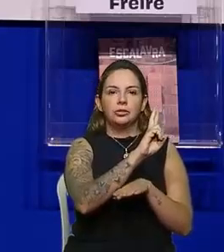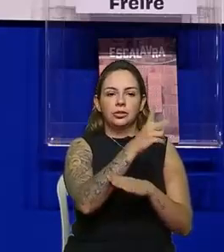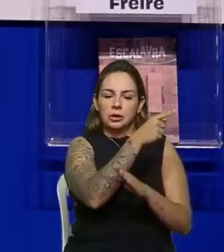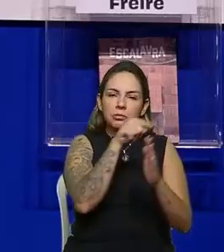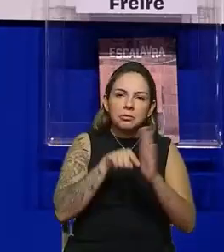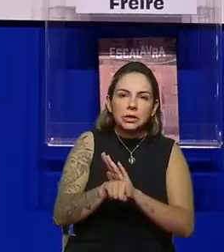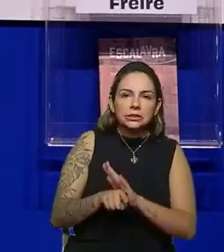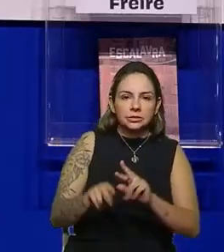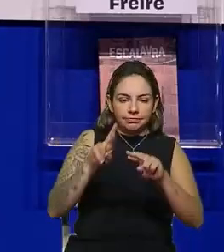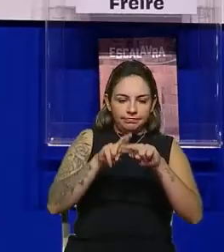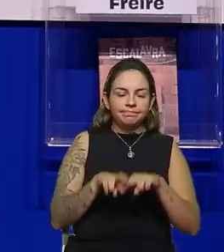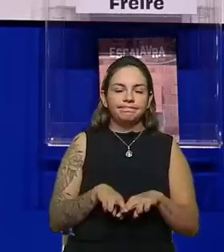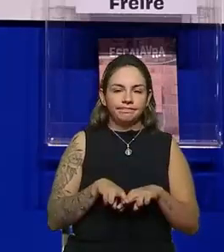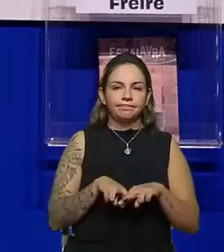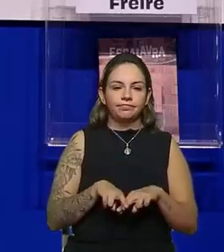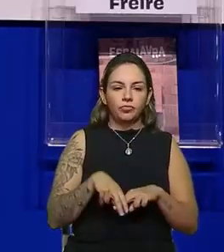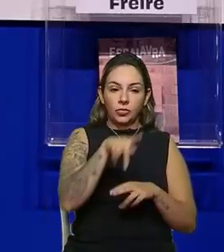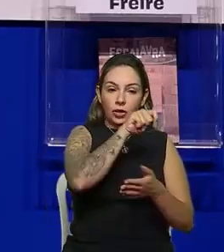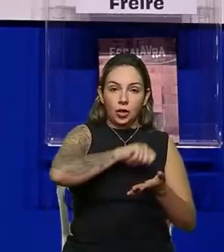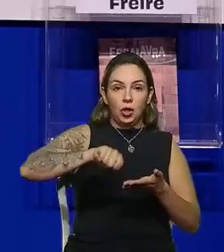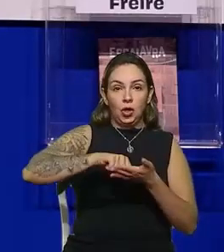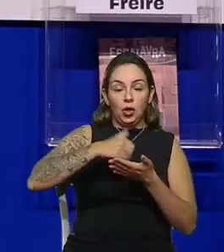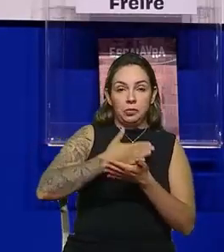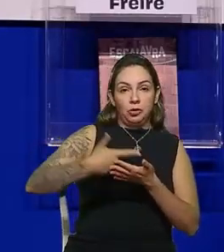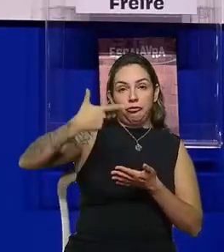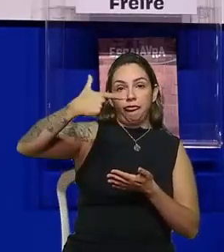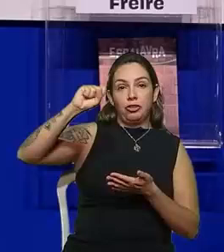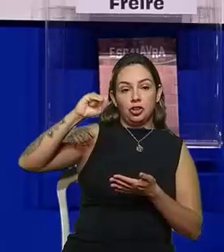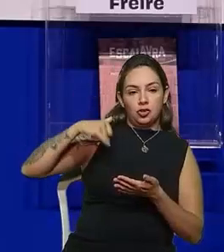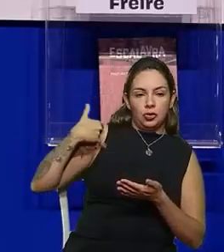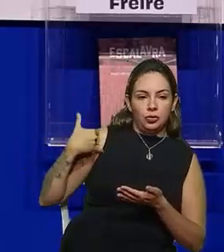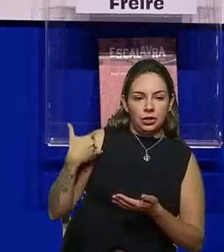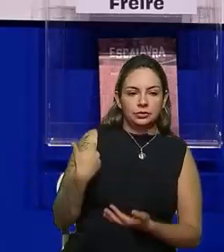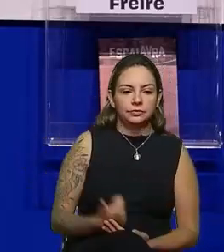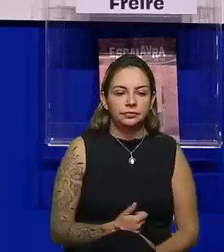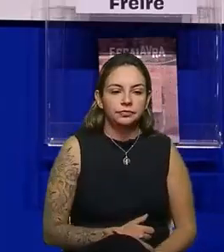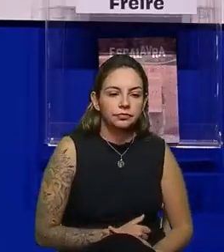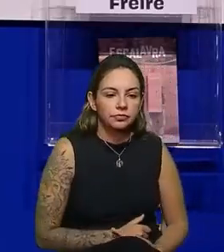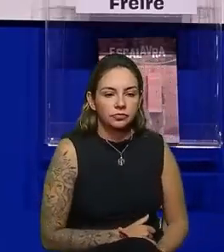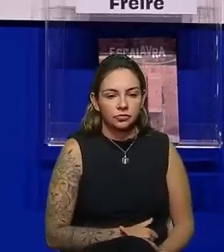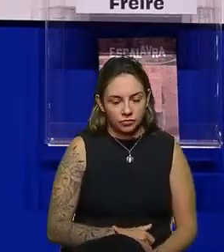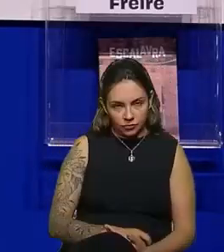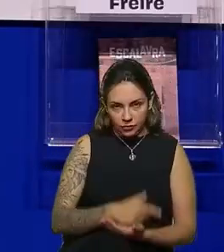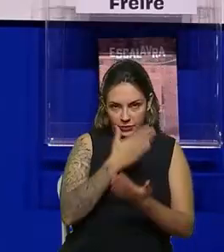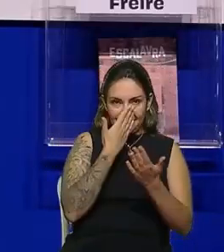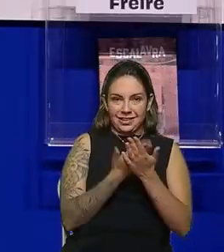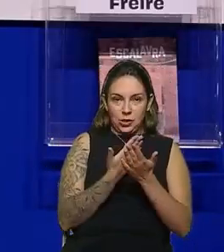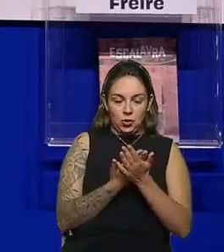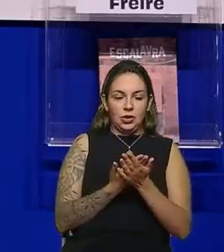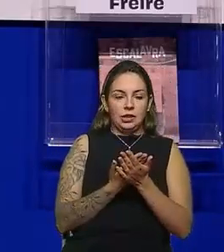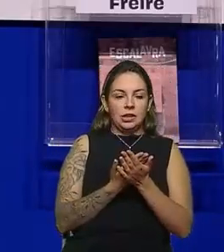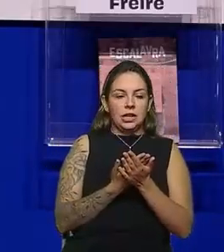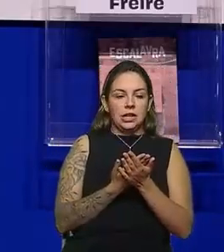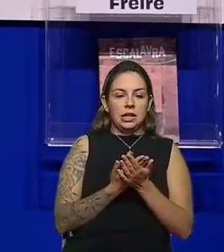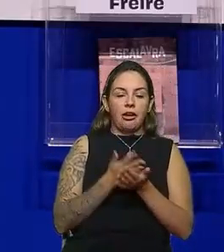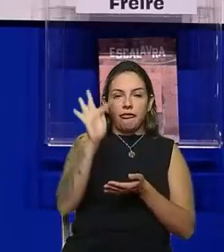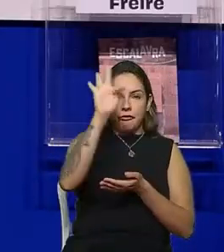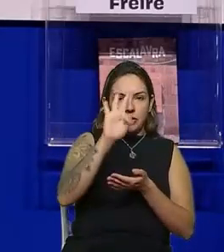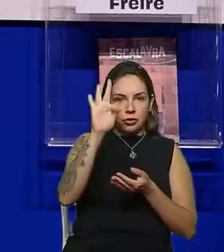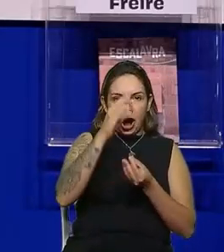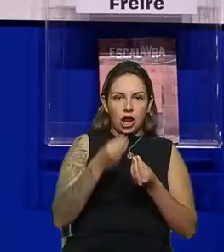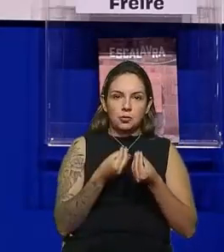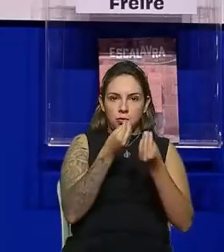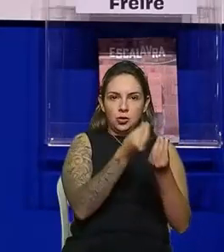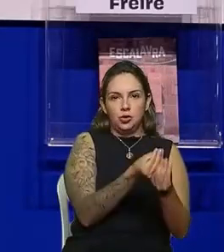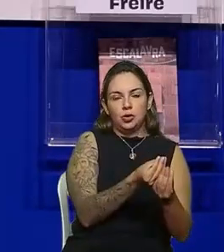Andrade. Ele começou a escrevê-la aos 28 anos de idade. 28 anos. Defendeu a tese aos 32 na Universidade